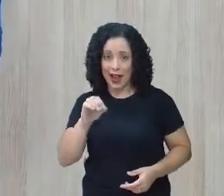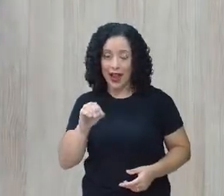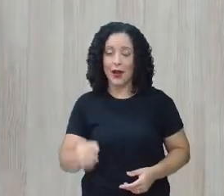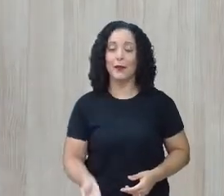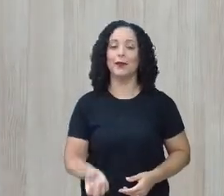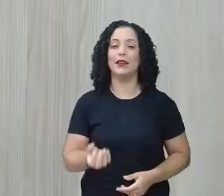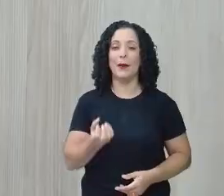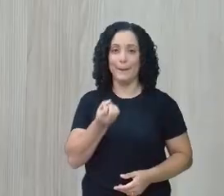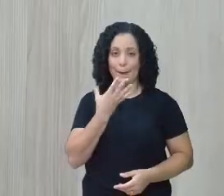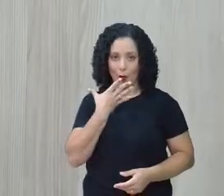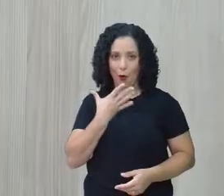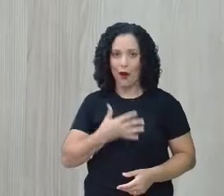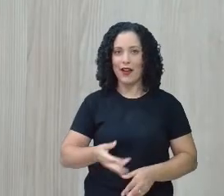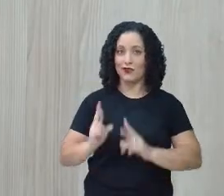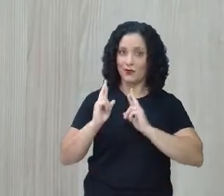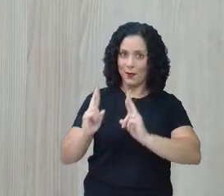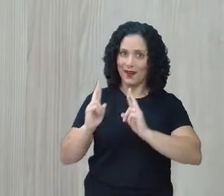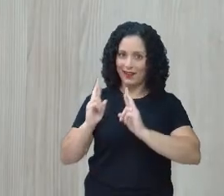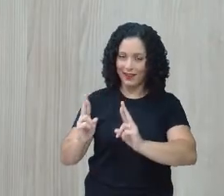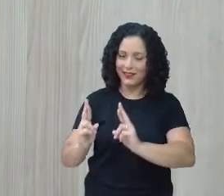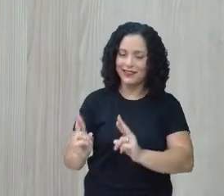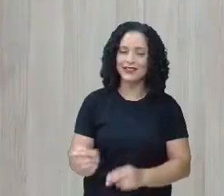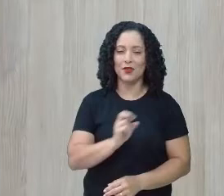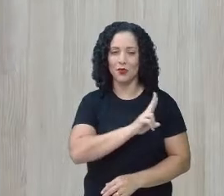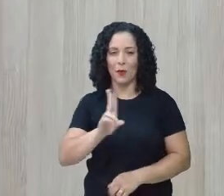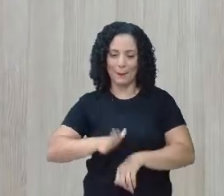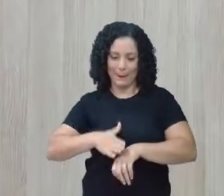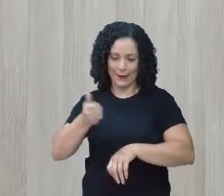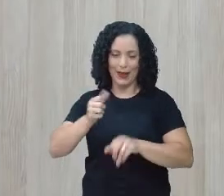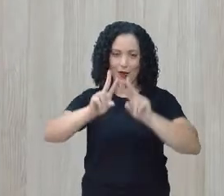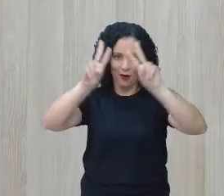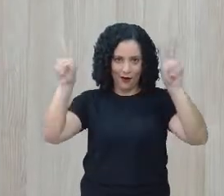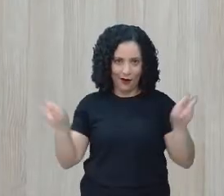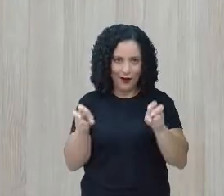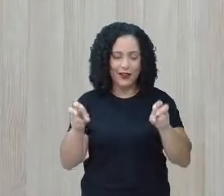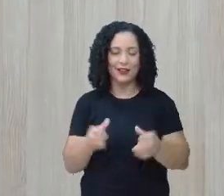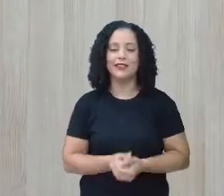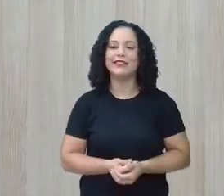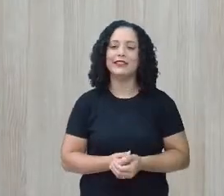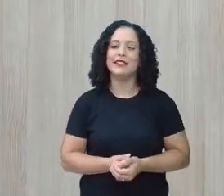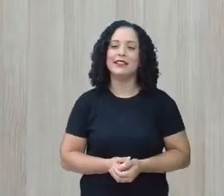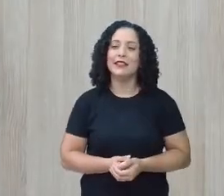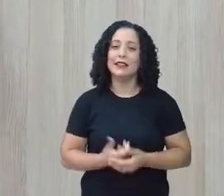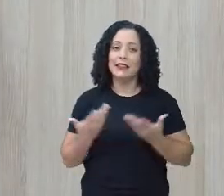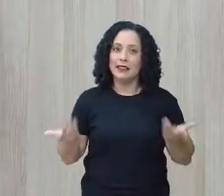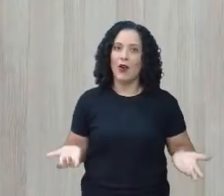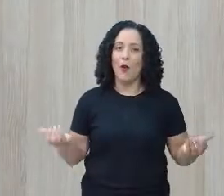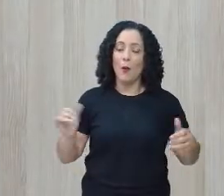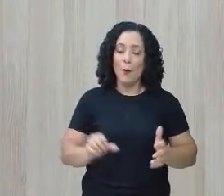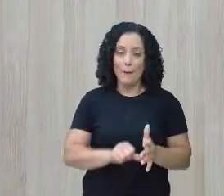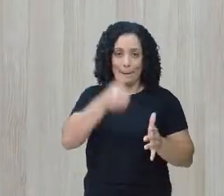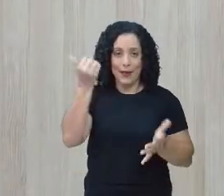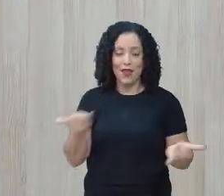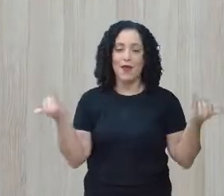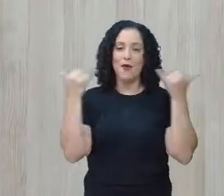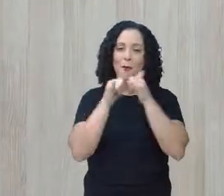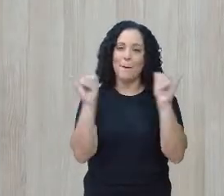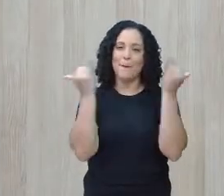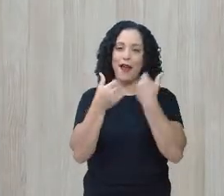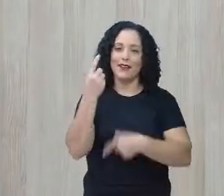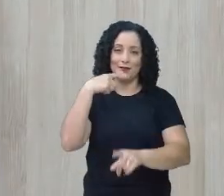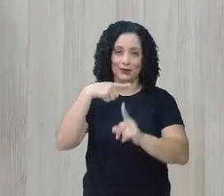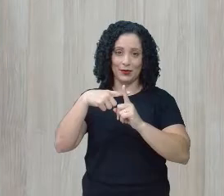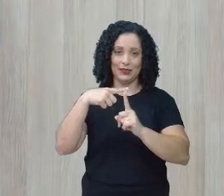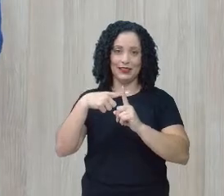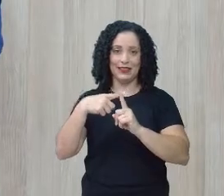Eu achei mais atrativo, atrativo, né? Então, veja, é uma das primeiras ações, né, de marketing, né, positivo, né, que a gente